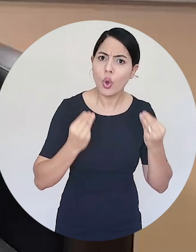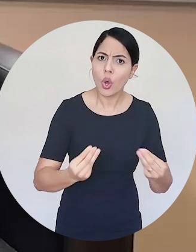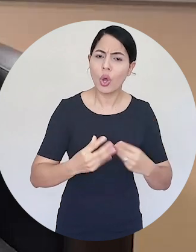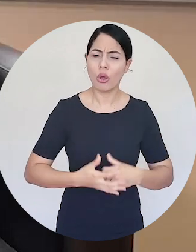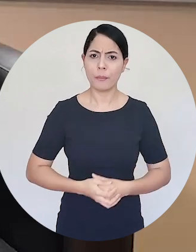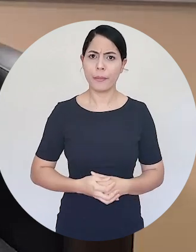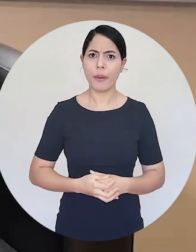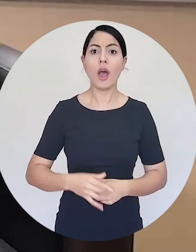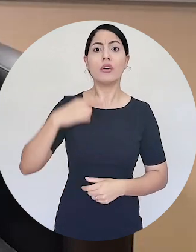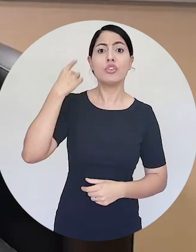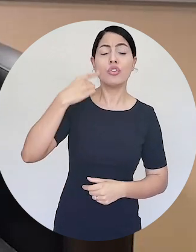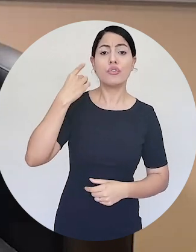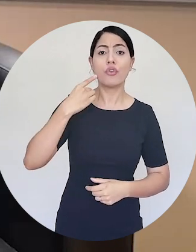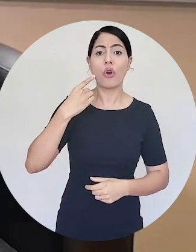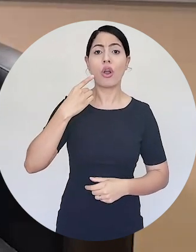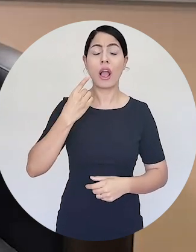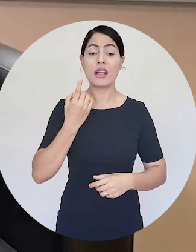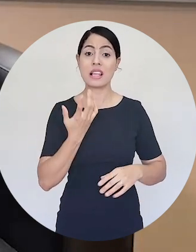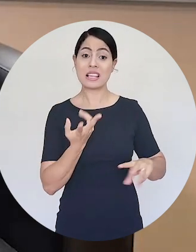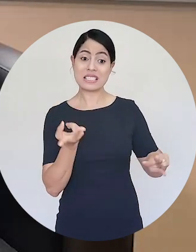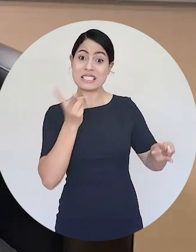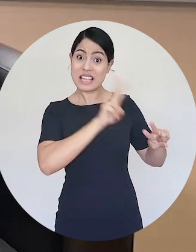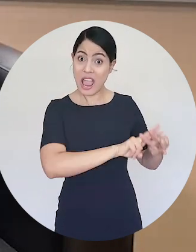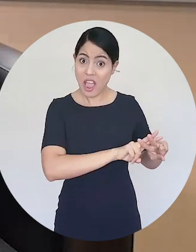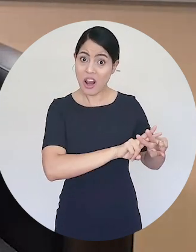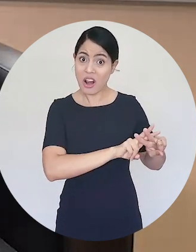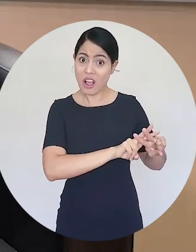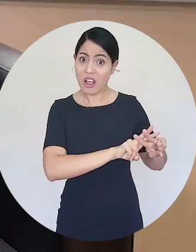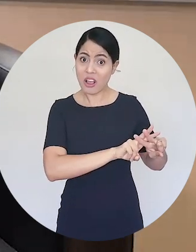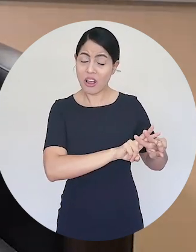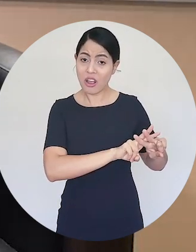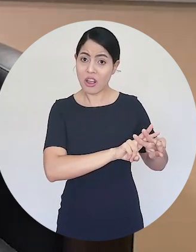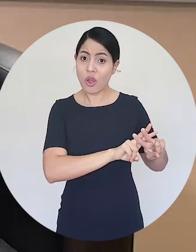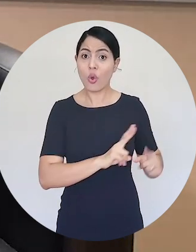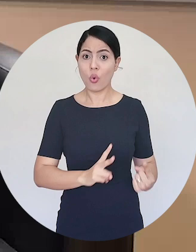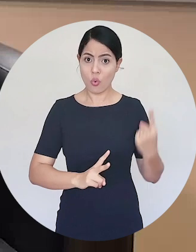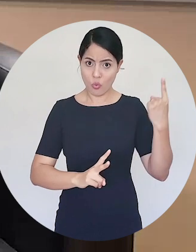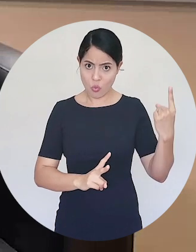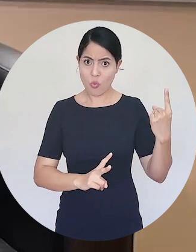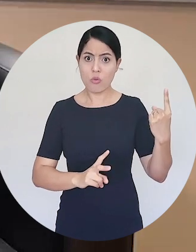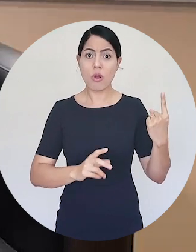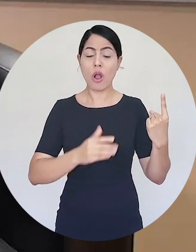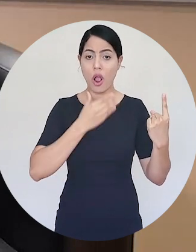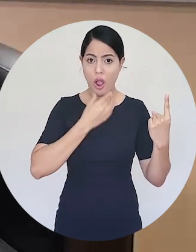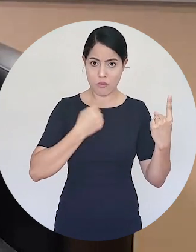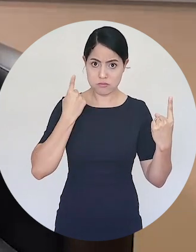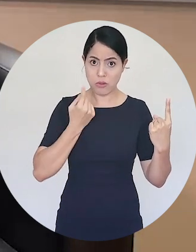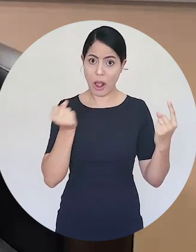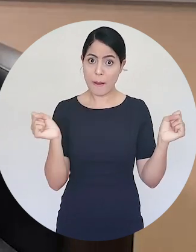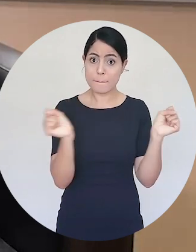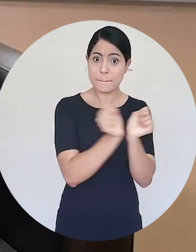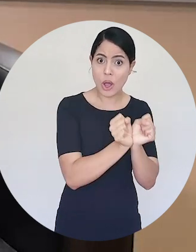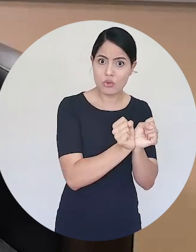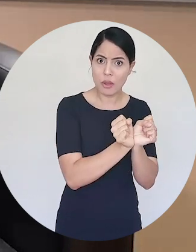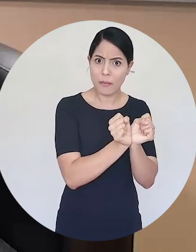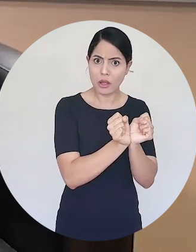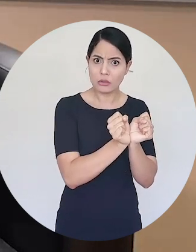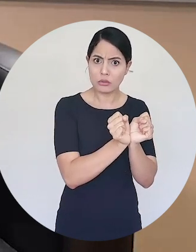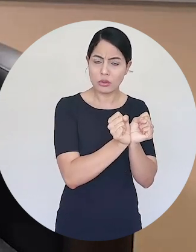incomunicáveis. Estavam os advogados dentro de uma cela com grades, um deles foi colocado